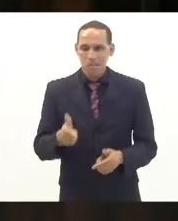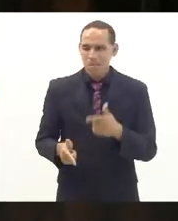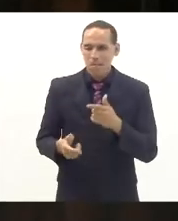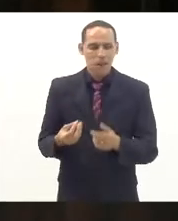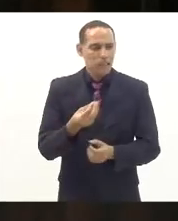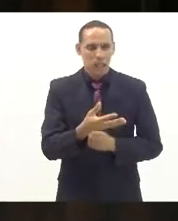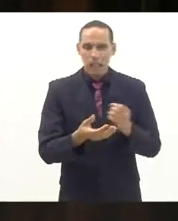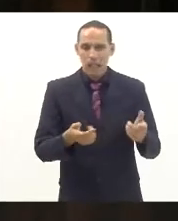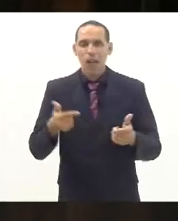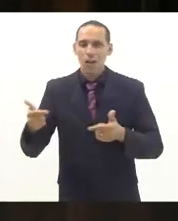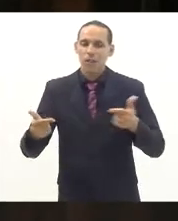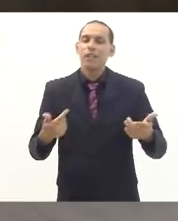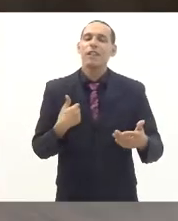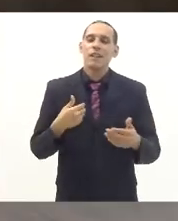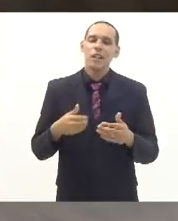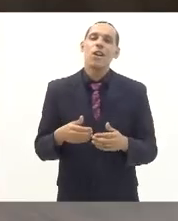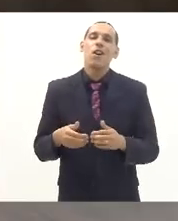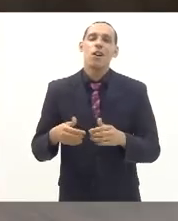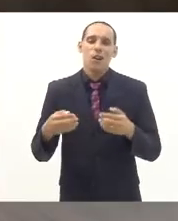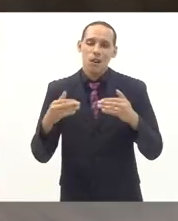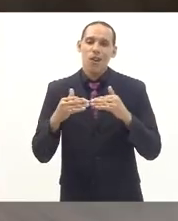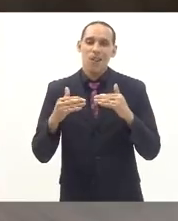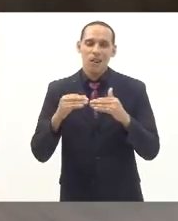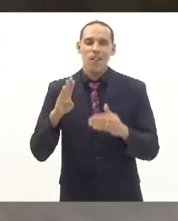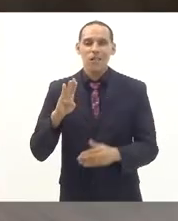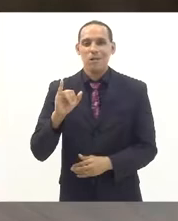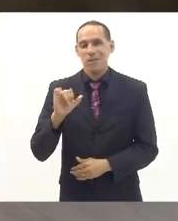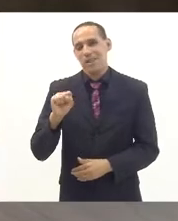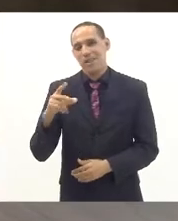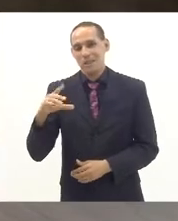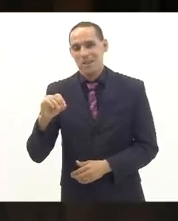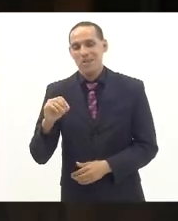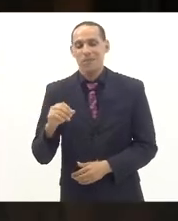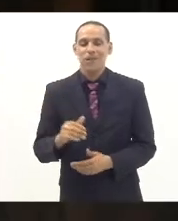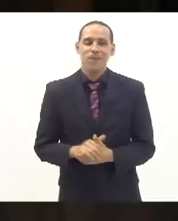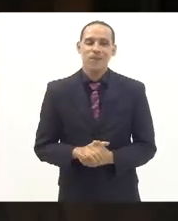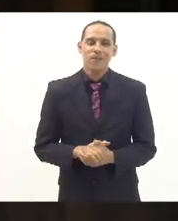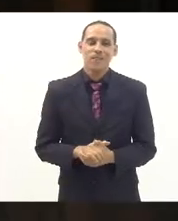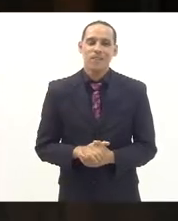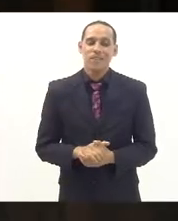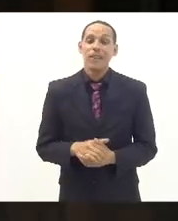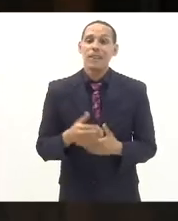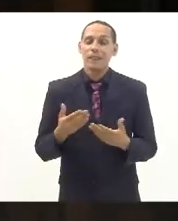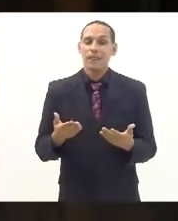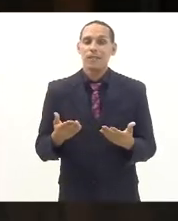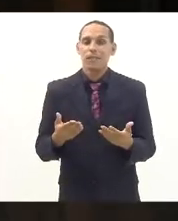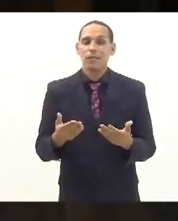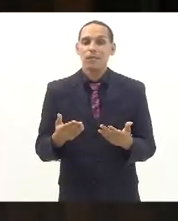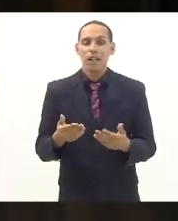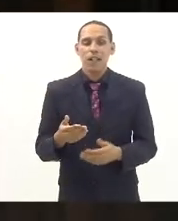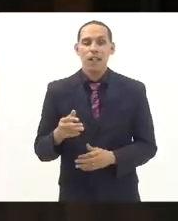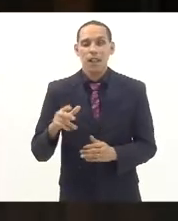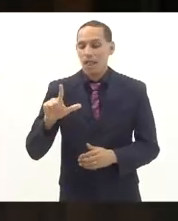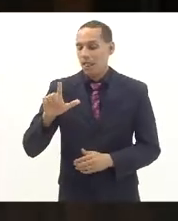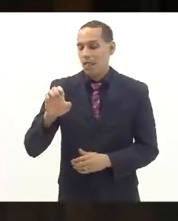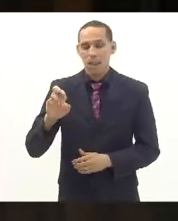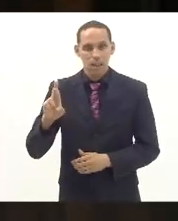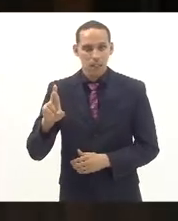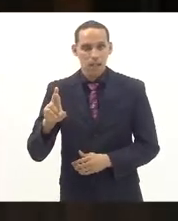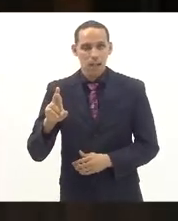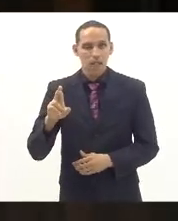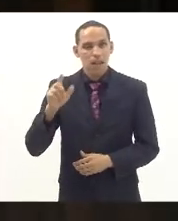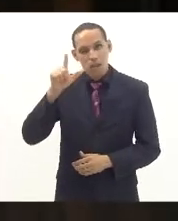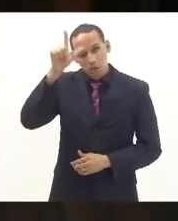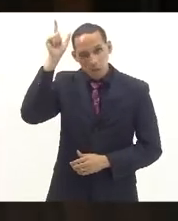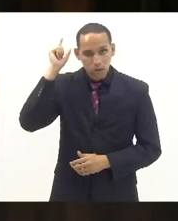e aí eu concordo com bicho por isso aqui pega em relação a ler por favor Deputado Luiz segundo o